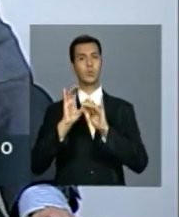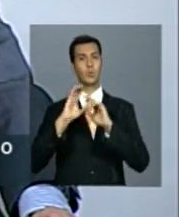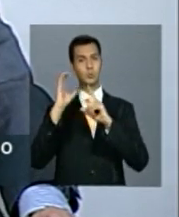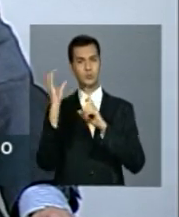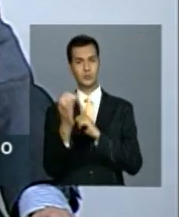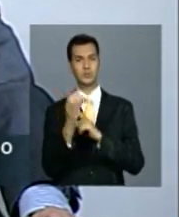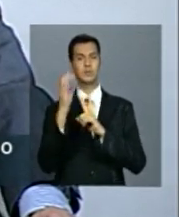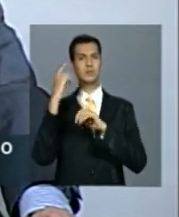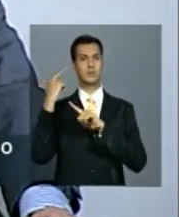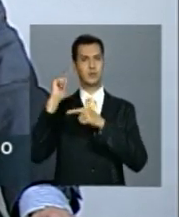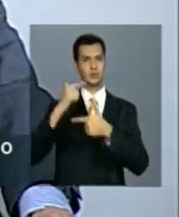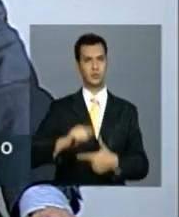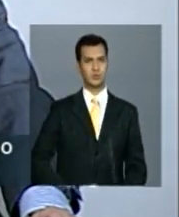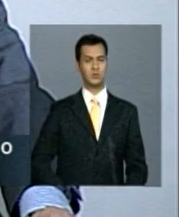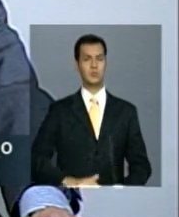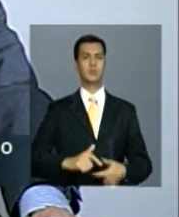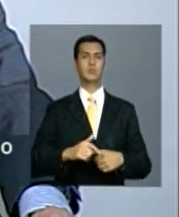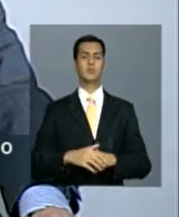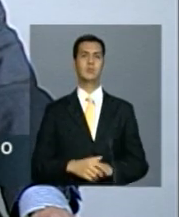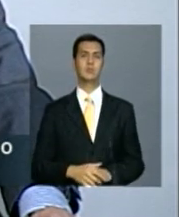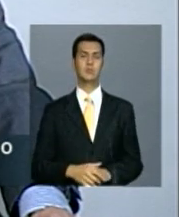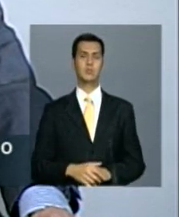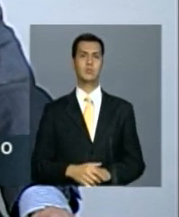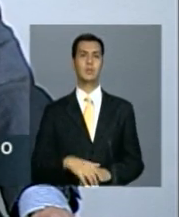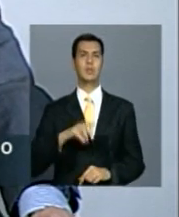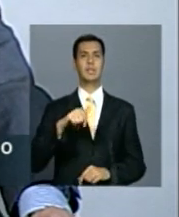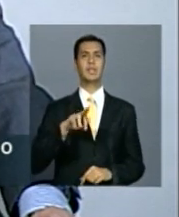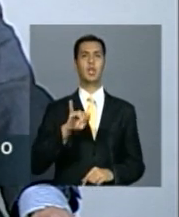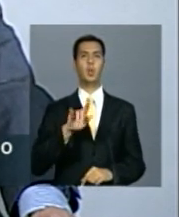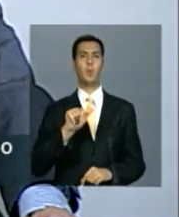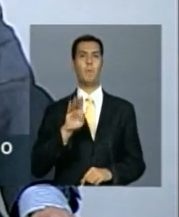comunidades tradicionais são Comunidades